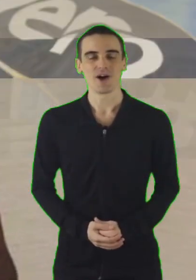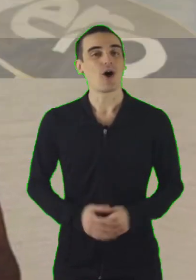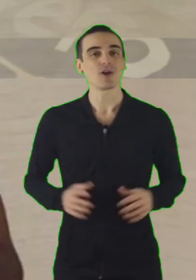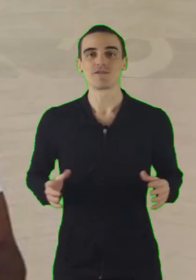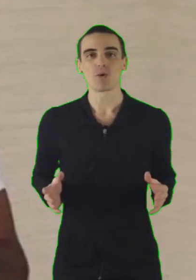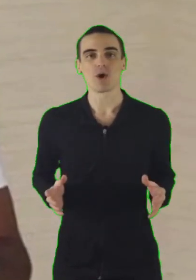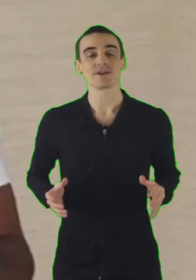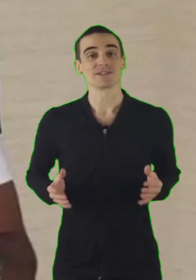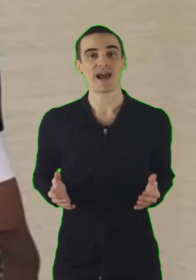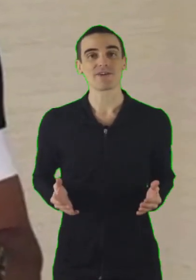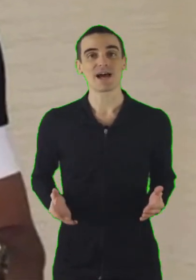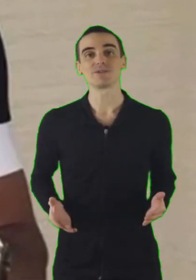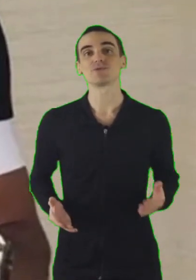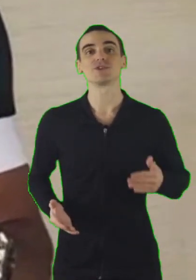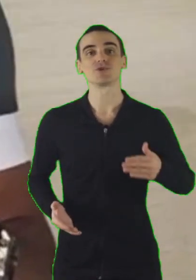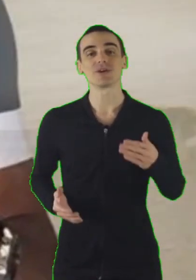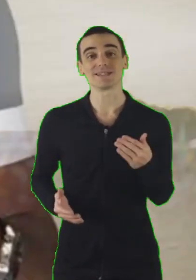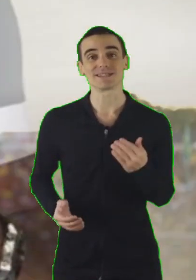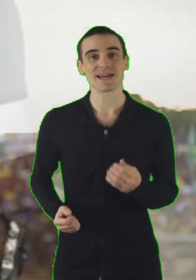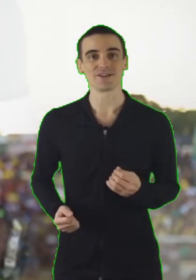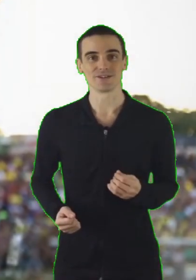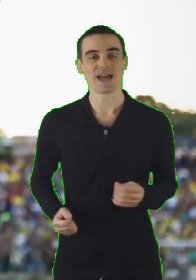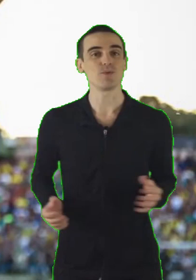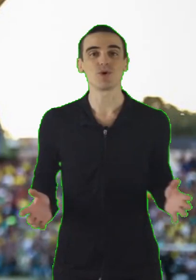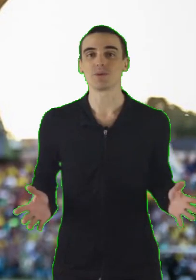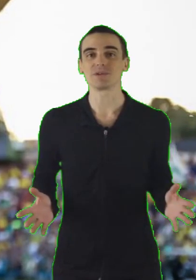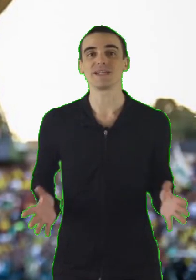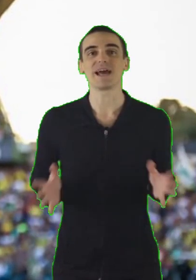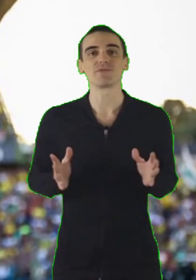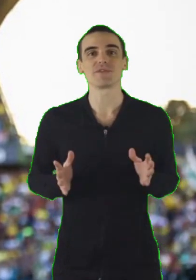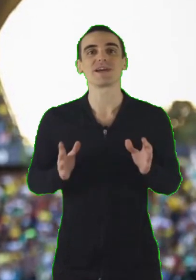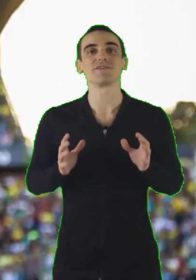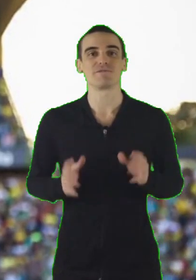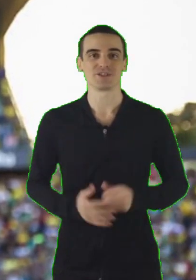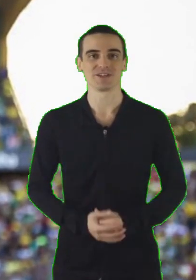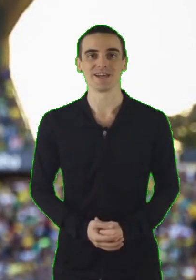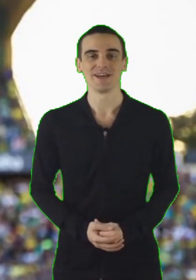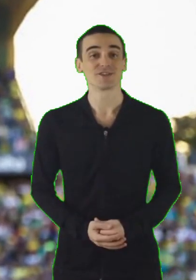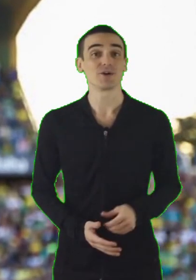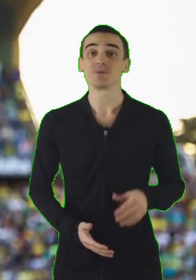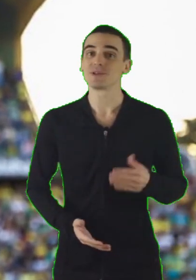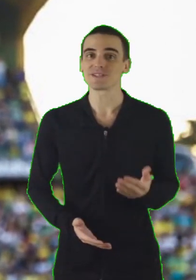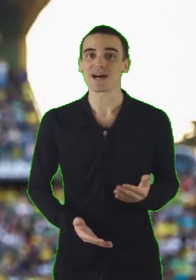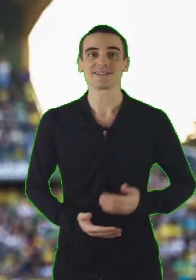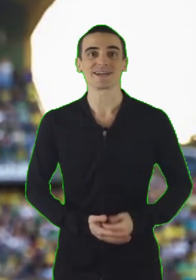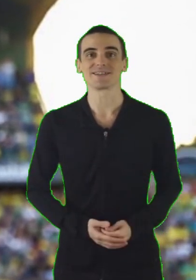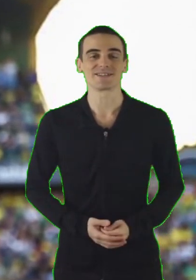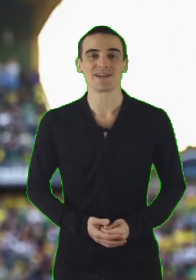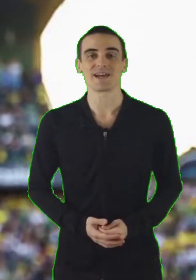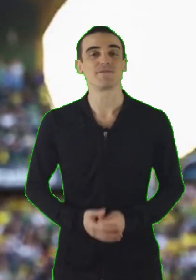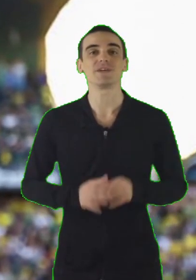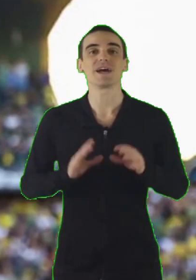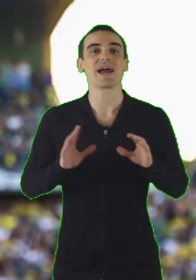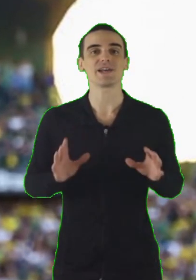ficou até Junho de 2019 depois do término do seu contrato com o Real Madrid Lucas Silva se transferiu em definitivo para o Grêmio onde